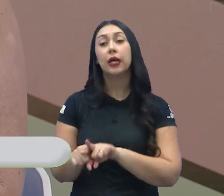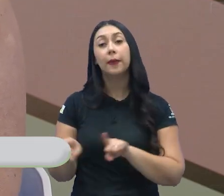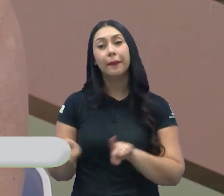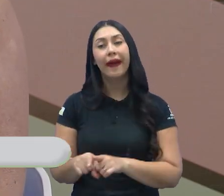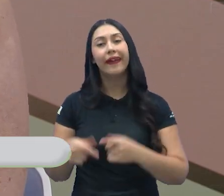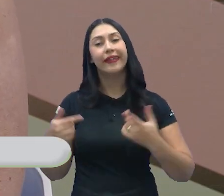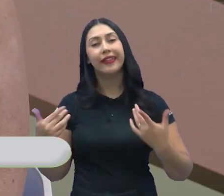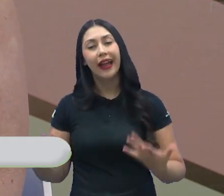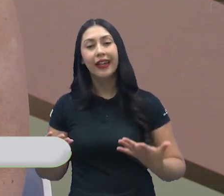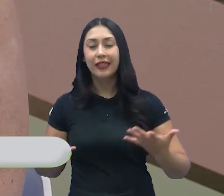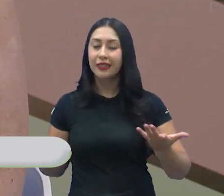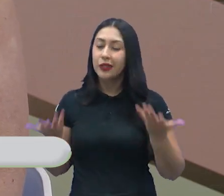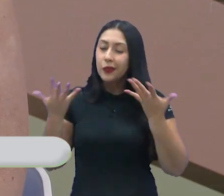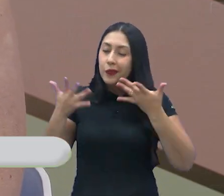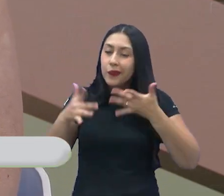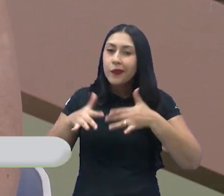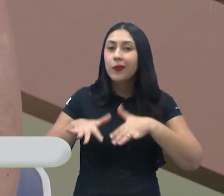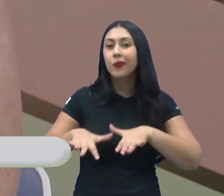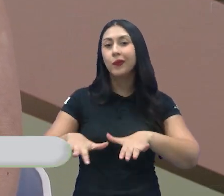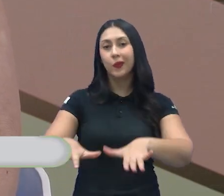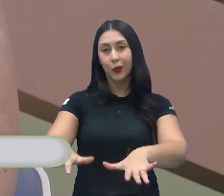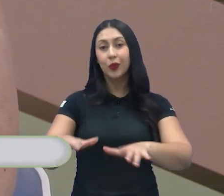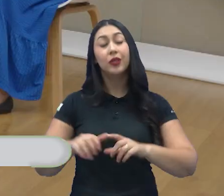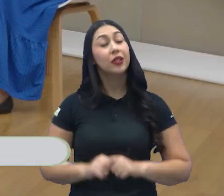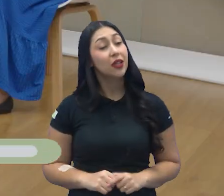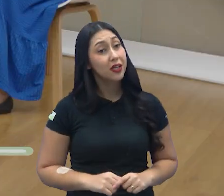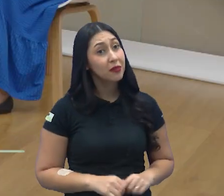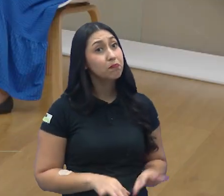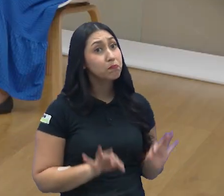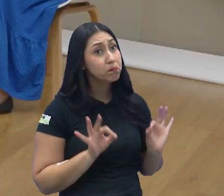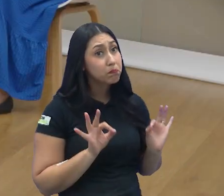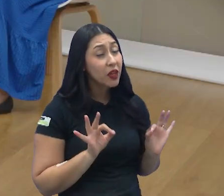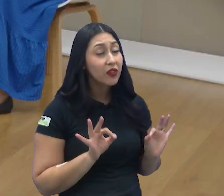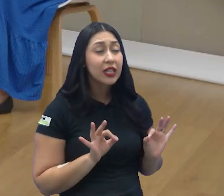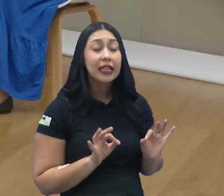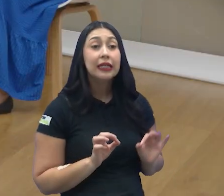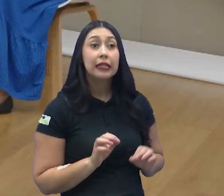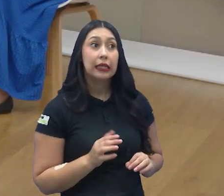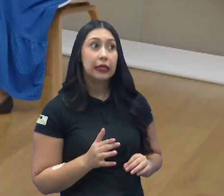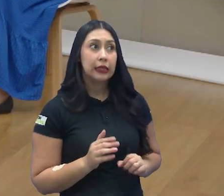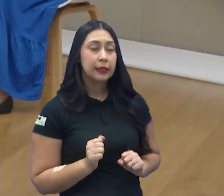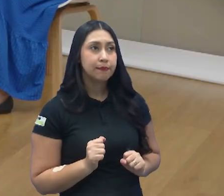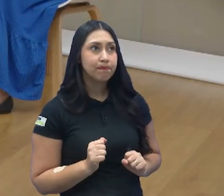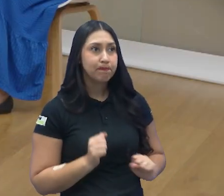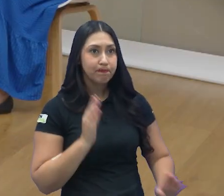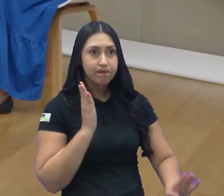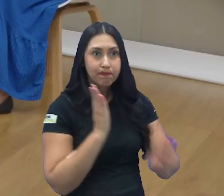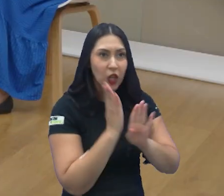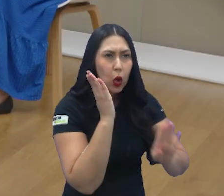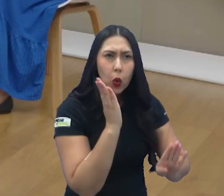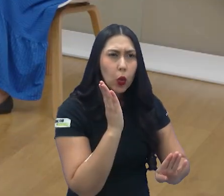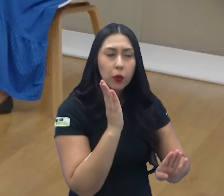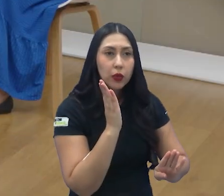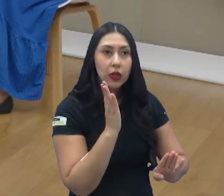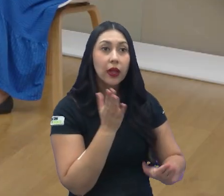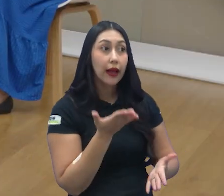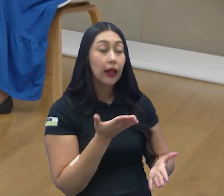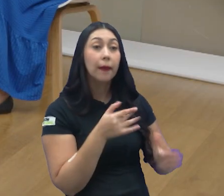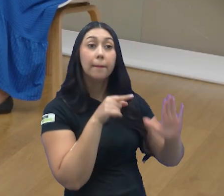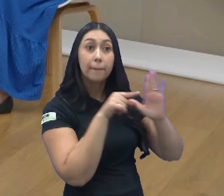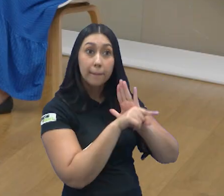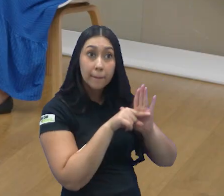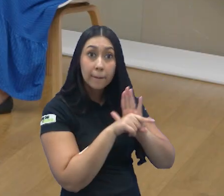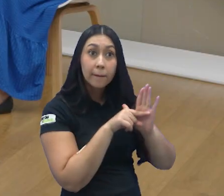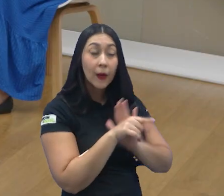uma harmonia entre os temperamentos. Ai, perfeito. E quando eu descubro, igual no caso dela, é muito interessante, né? Ela pesquisou, ela foi atrás, ela